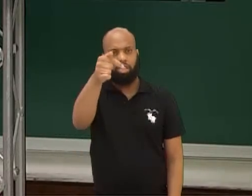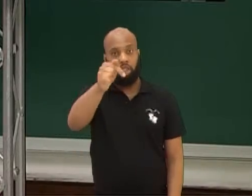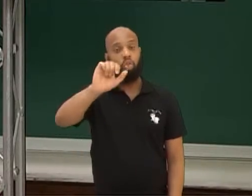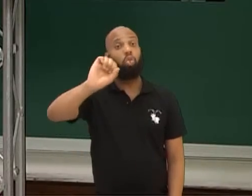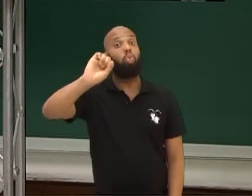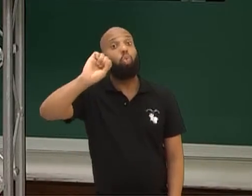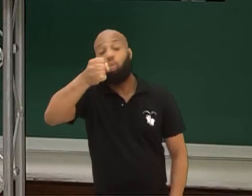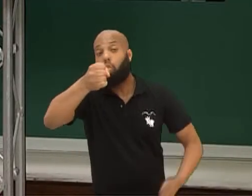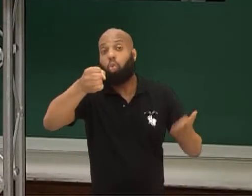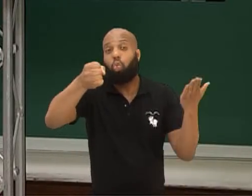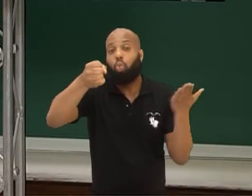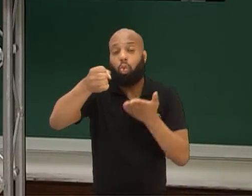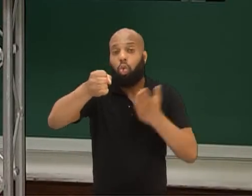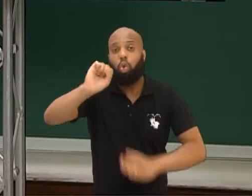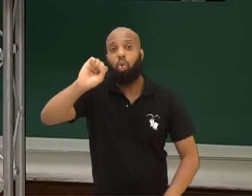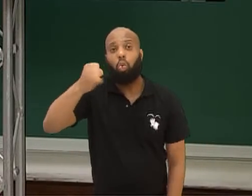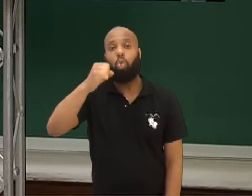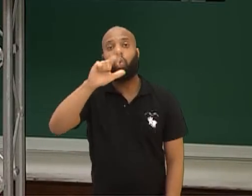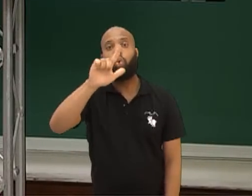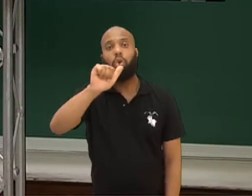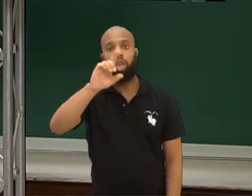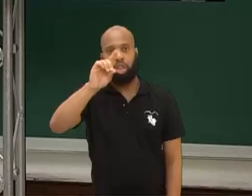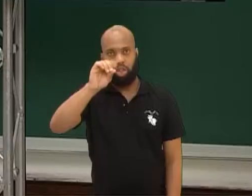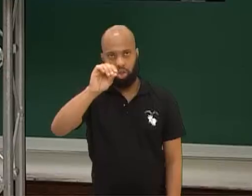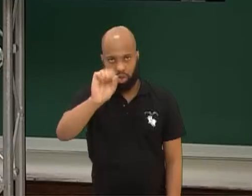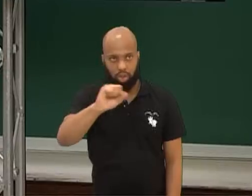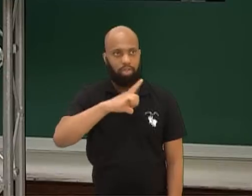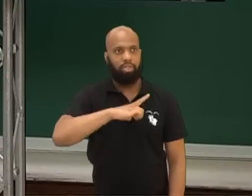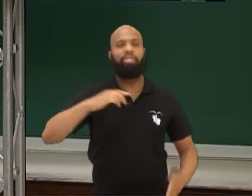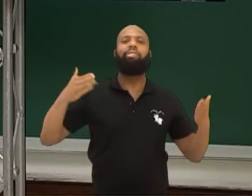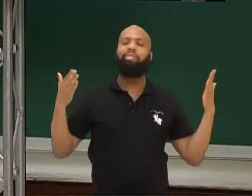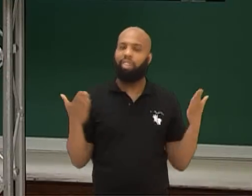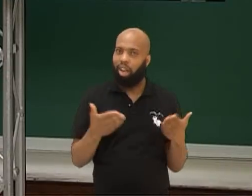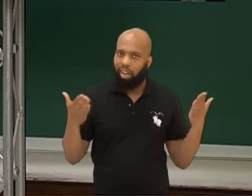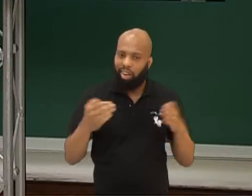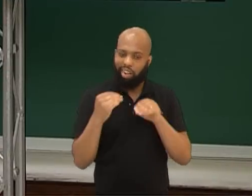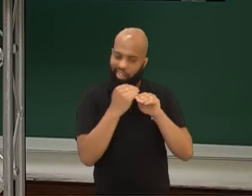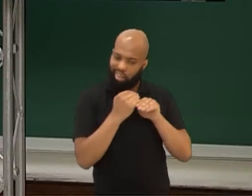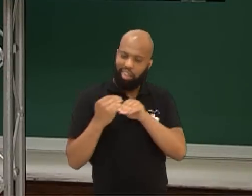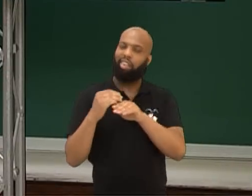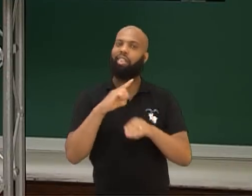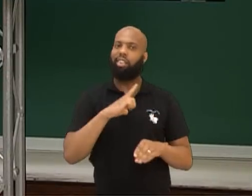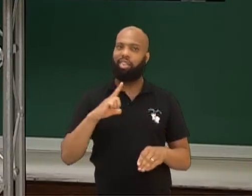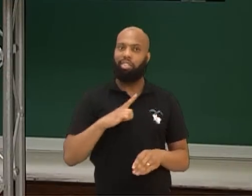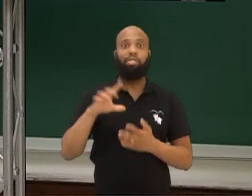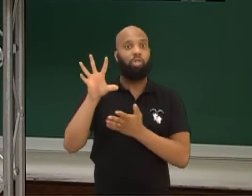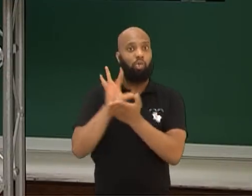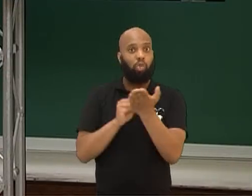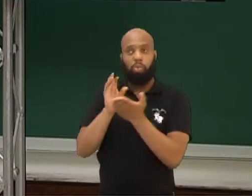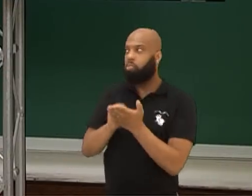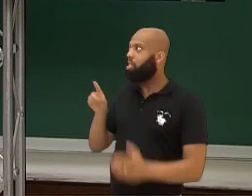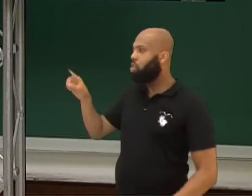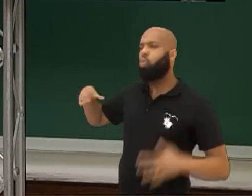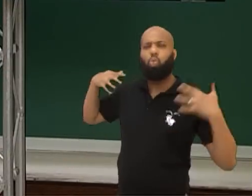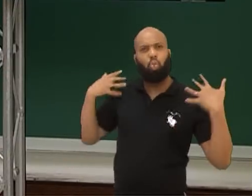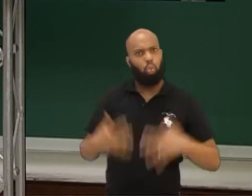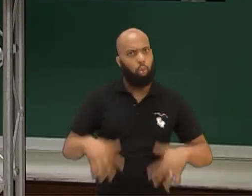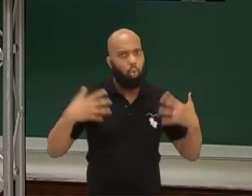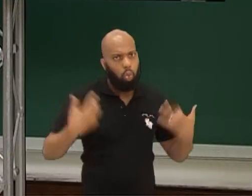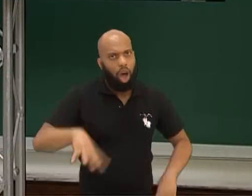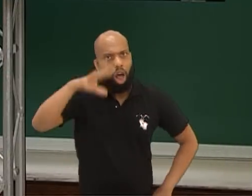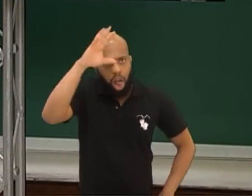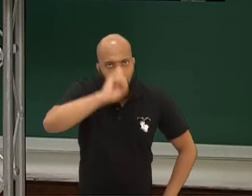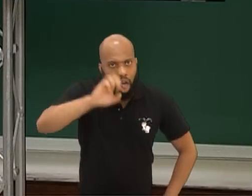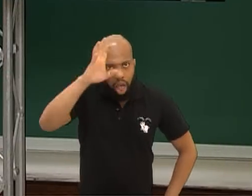o heptágono regular, e o octógono regular agora. Meu Deus, quanta coisa a gente já aprendeu, né? Que